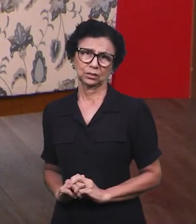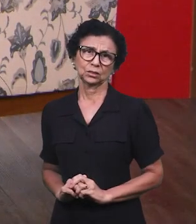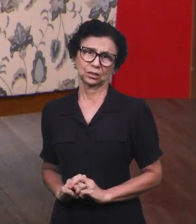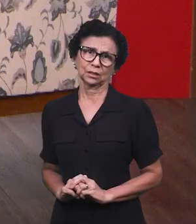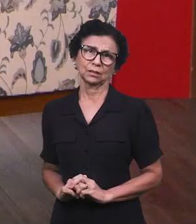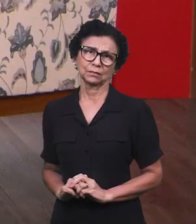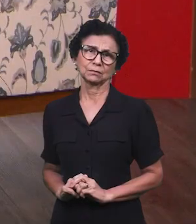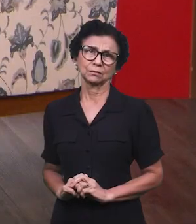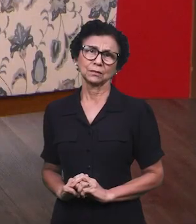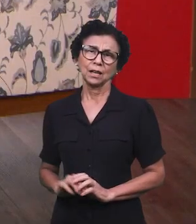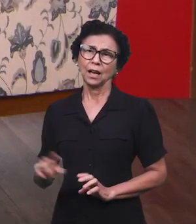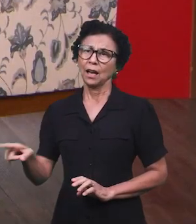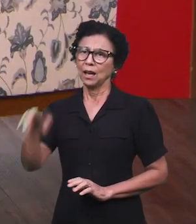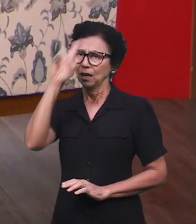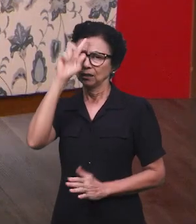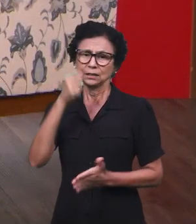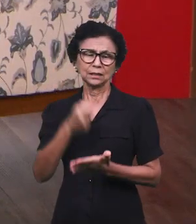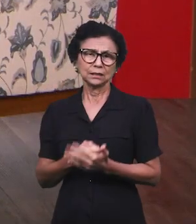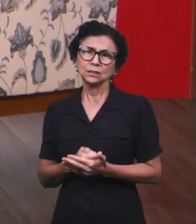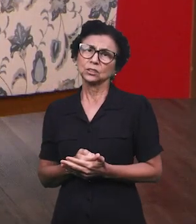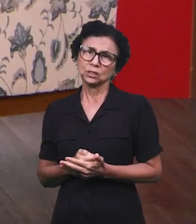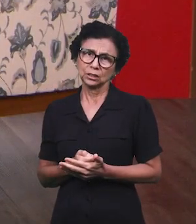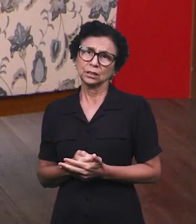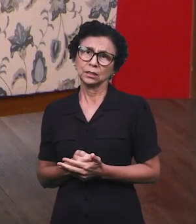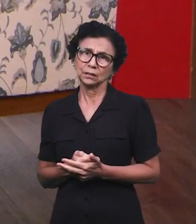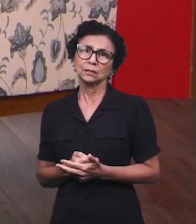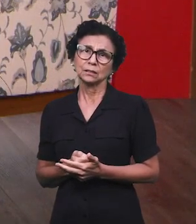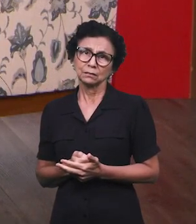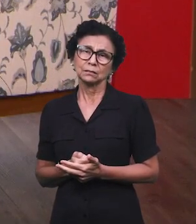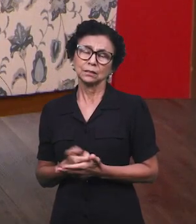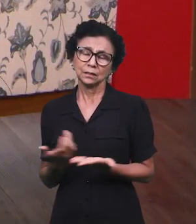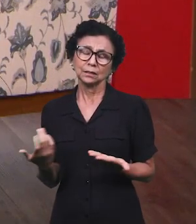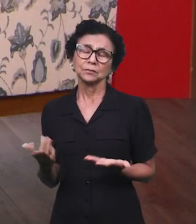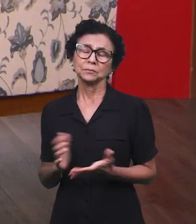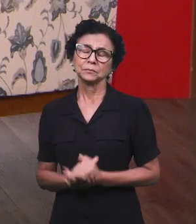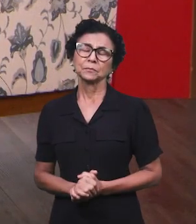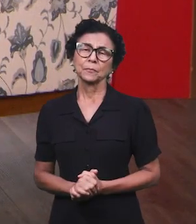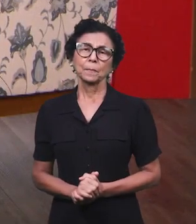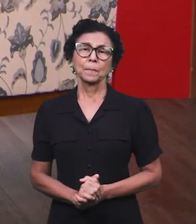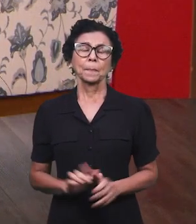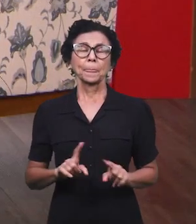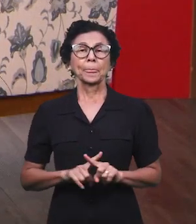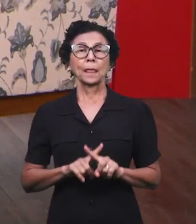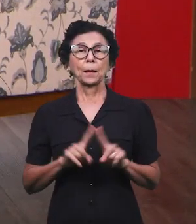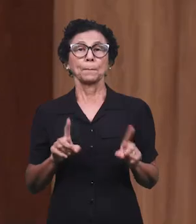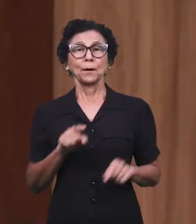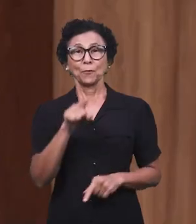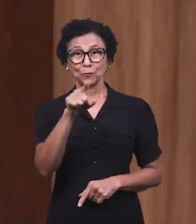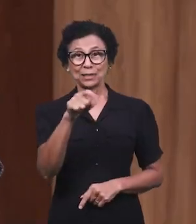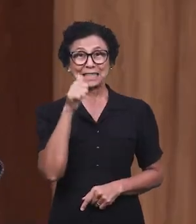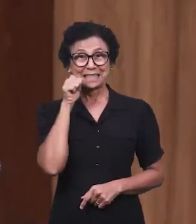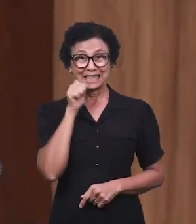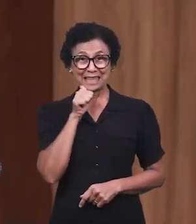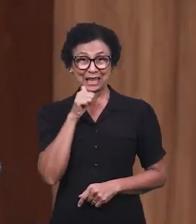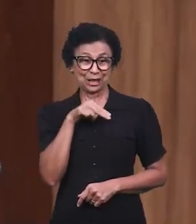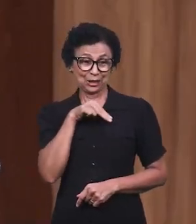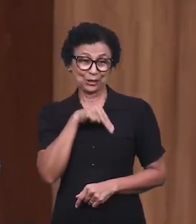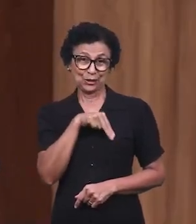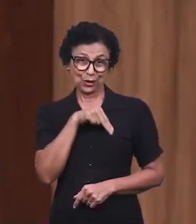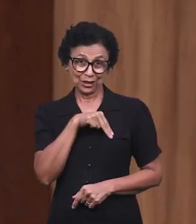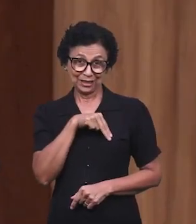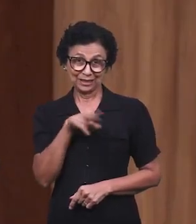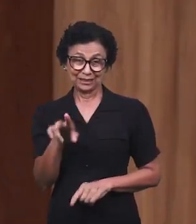e deixe ela decidir o relacionamento que ela quer também. Mas a nora, você que está me ouvindo e que é